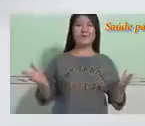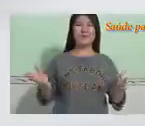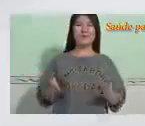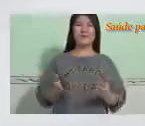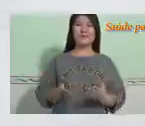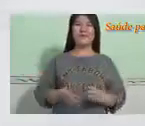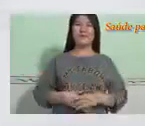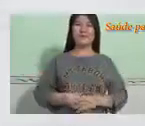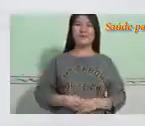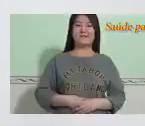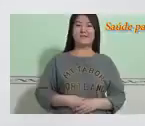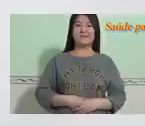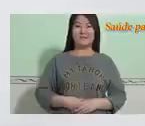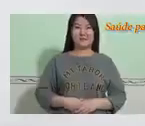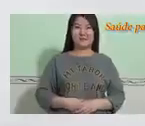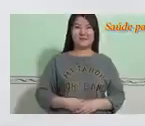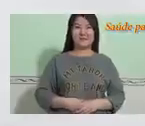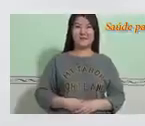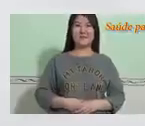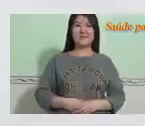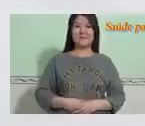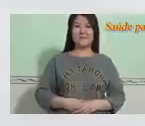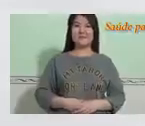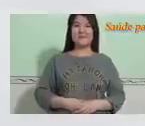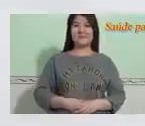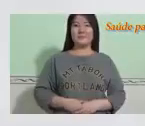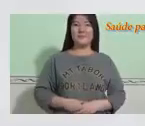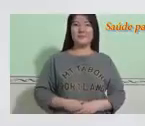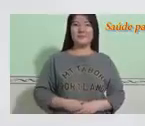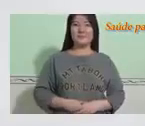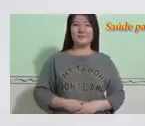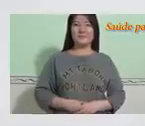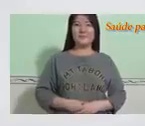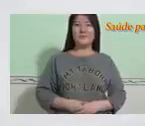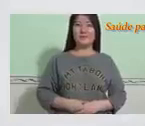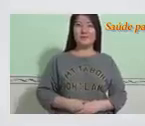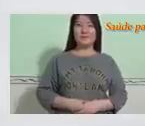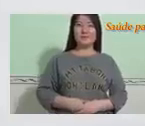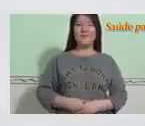pesquisadores da Universidade de Stanford, nos Estados Unidos da América,